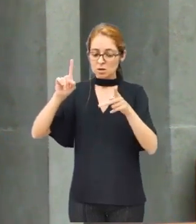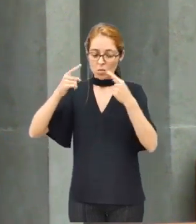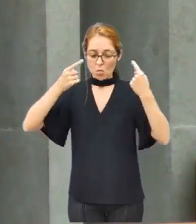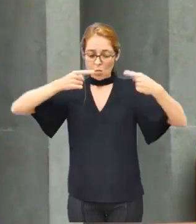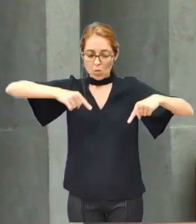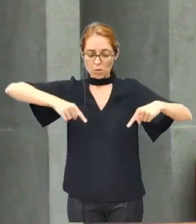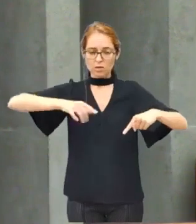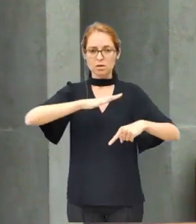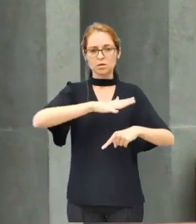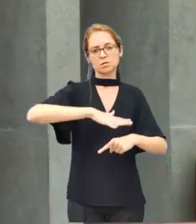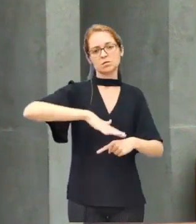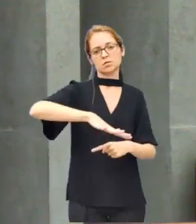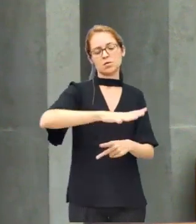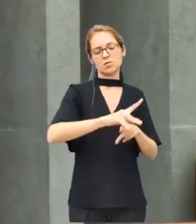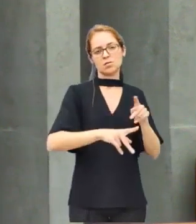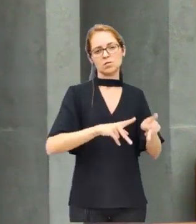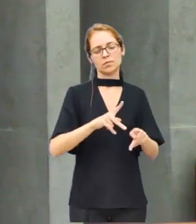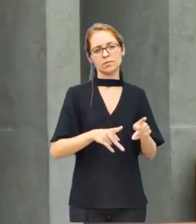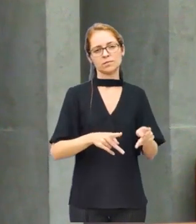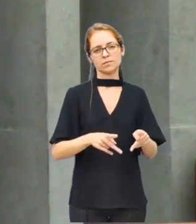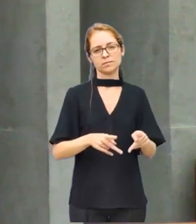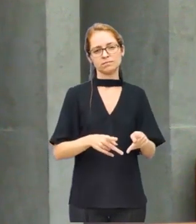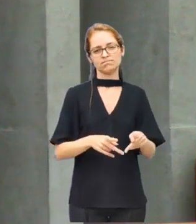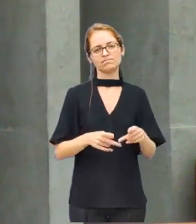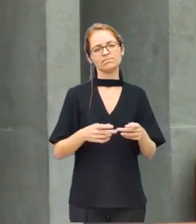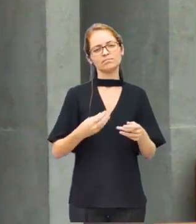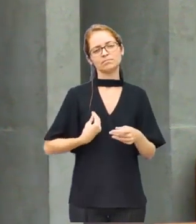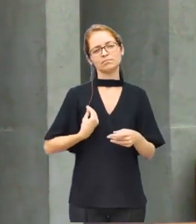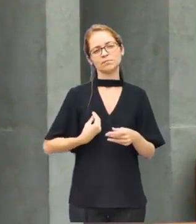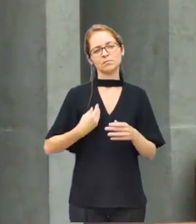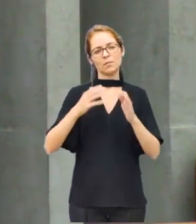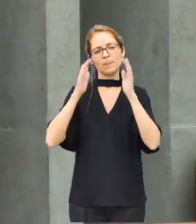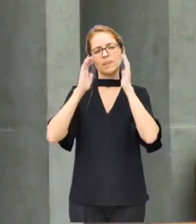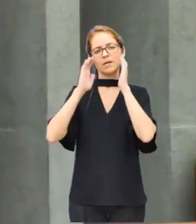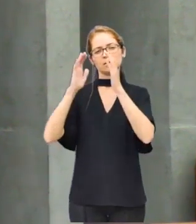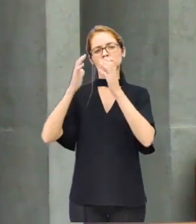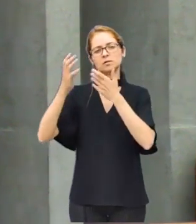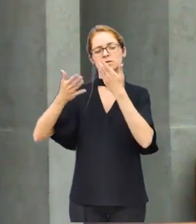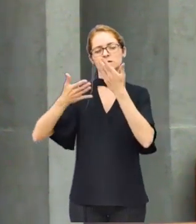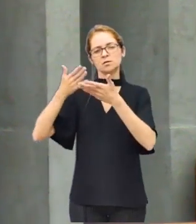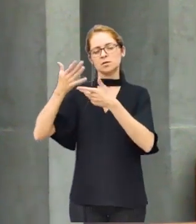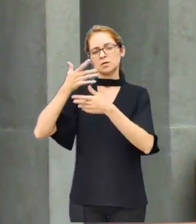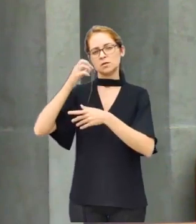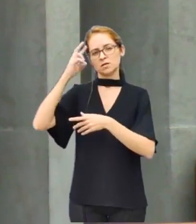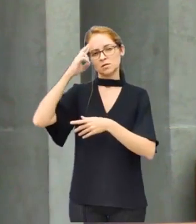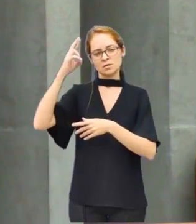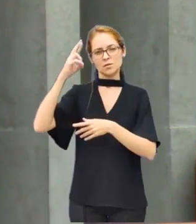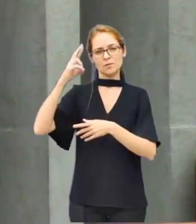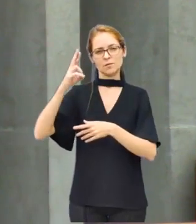nós. Isso é uma vida de obediência dedicada ao Senhor.